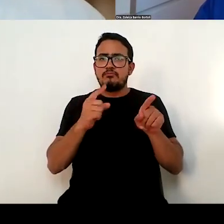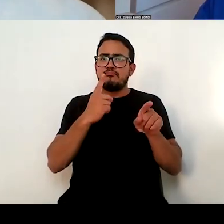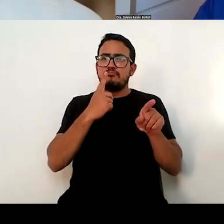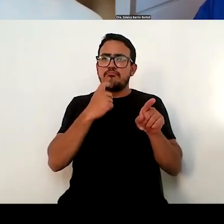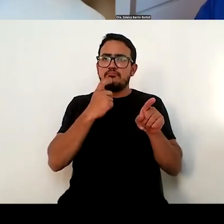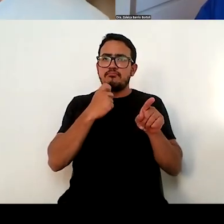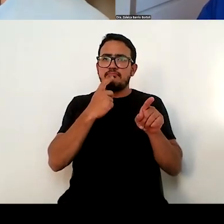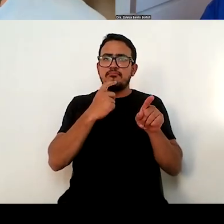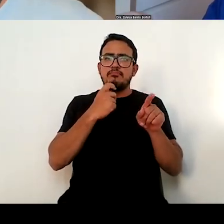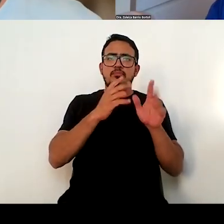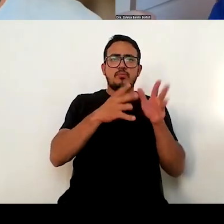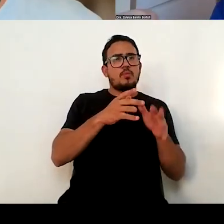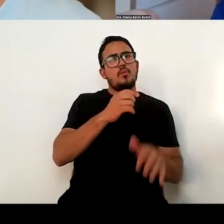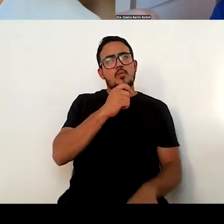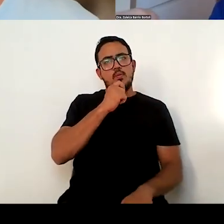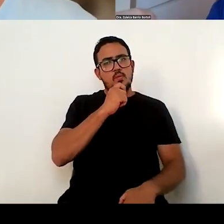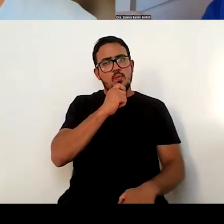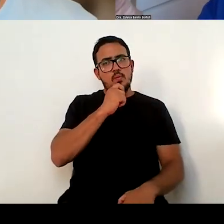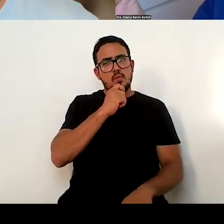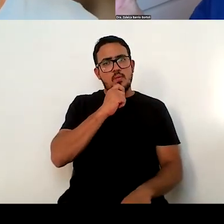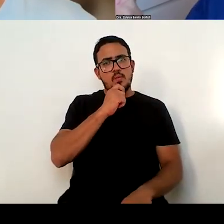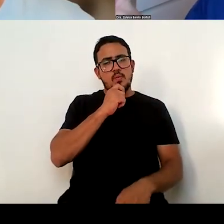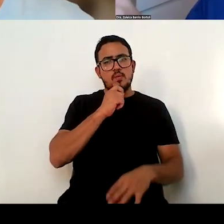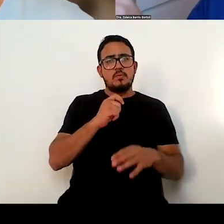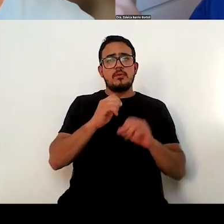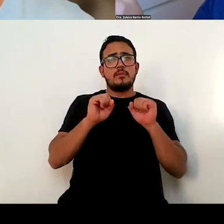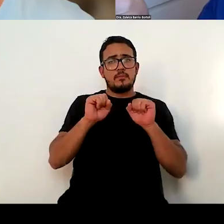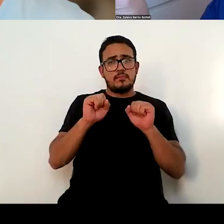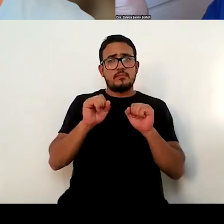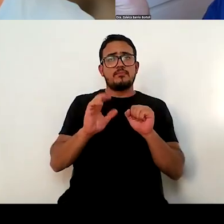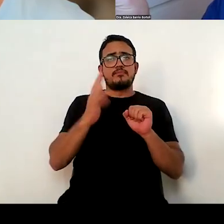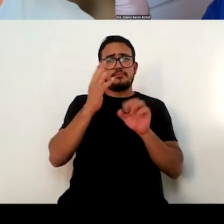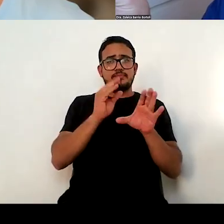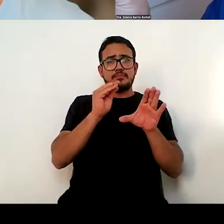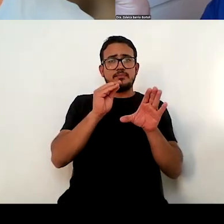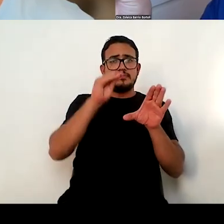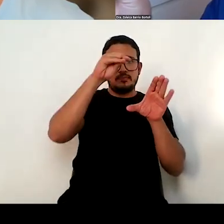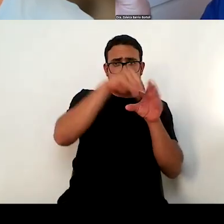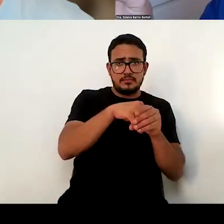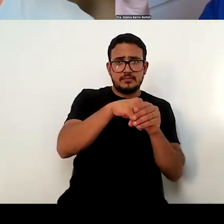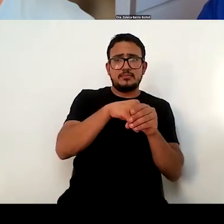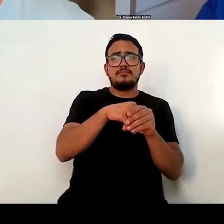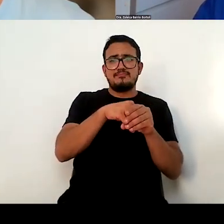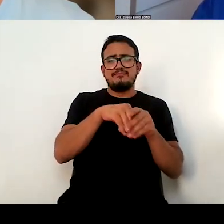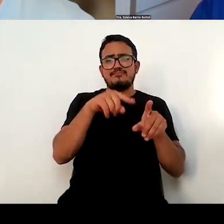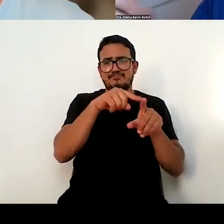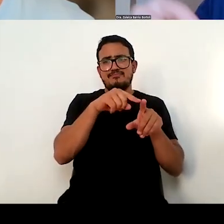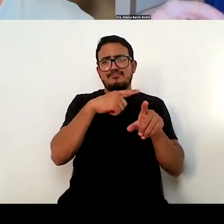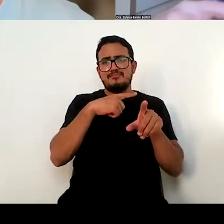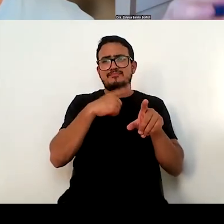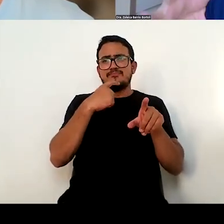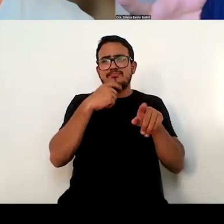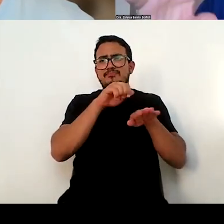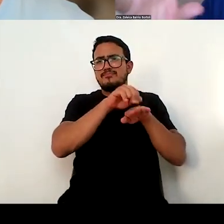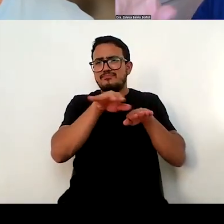acontecer sim de você ter uma lesão não visualizada pelo sangue oculto. Ele é um marcador muito bom, mas para